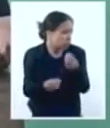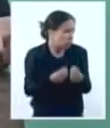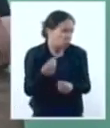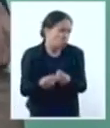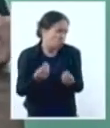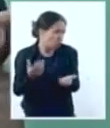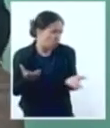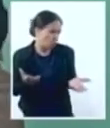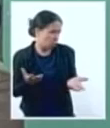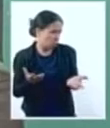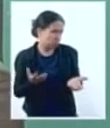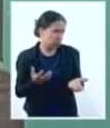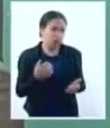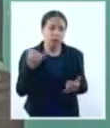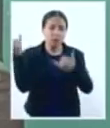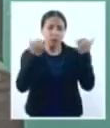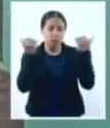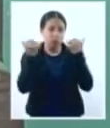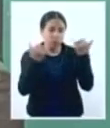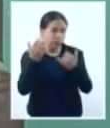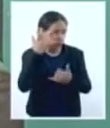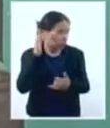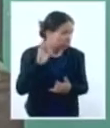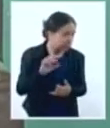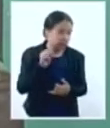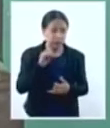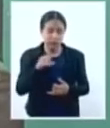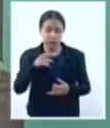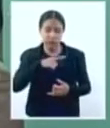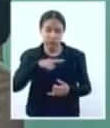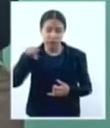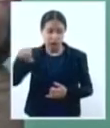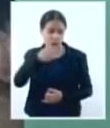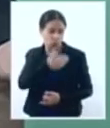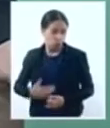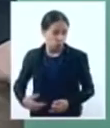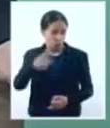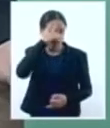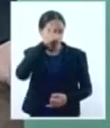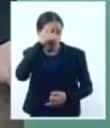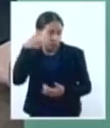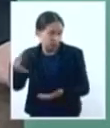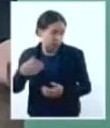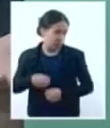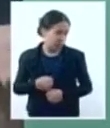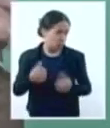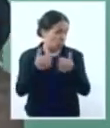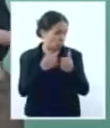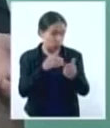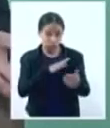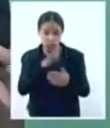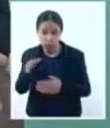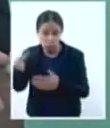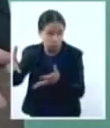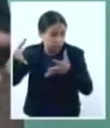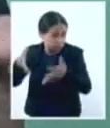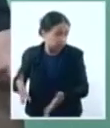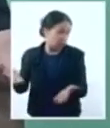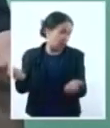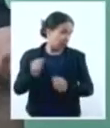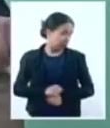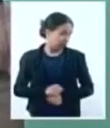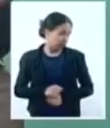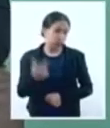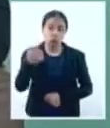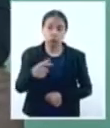onde me informar se esse medicamento já está disponível na unidade. Aí eu tenho que pegar um ônibus e ir até lá. Olha. E aí, chegando lá, eu